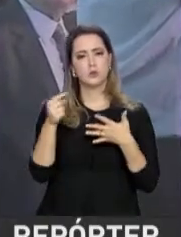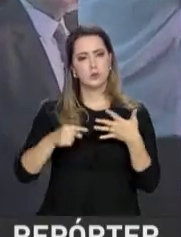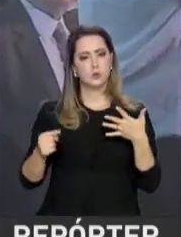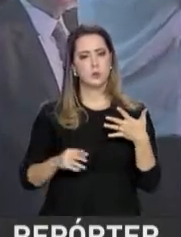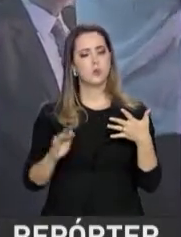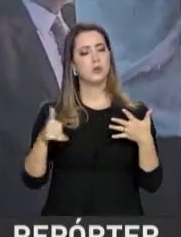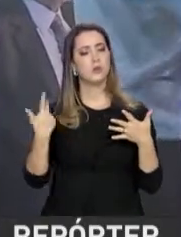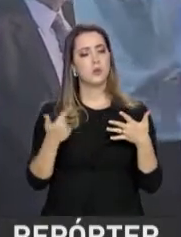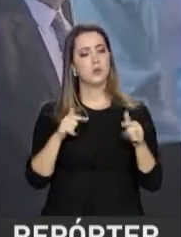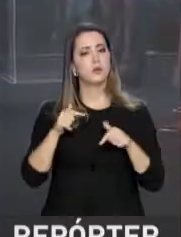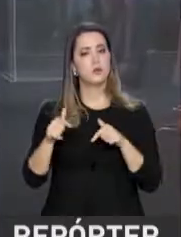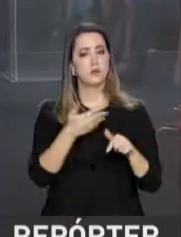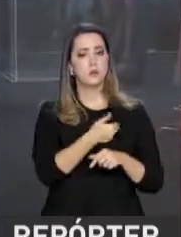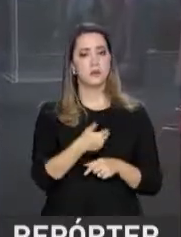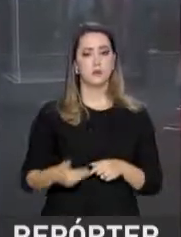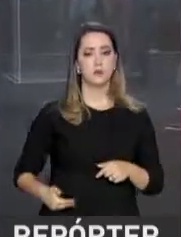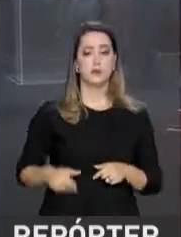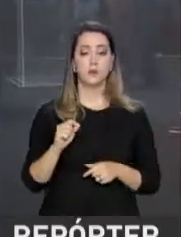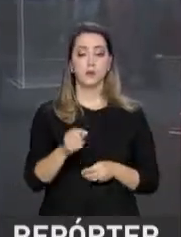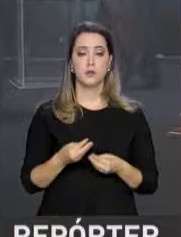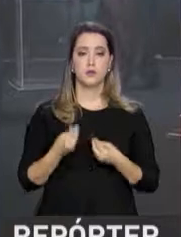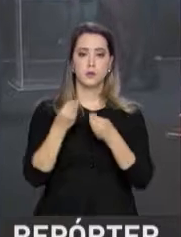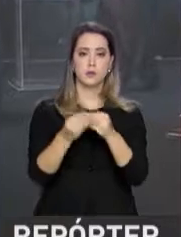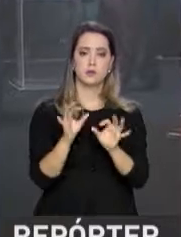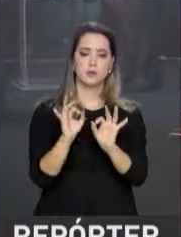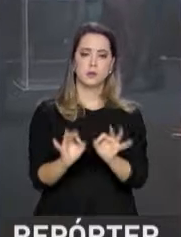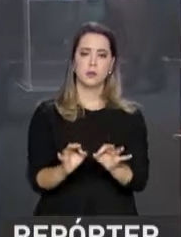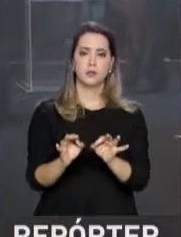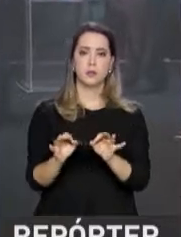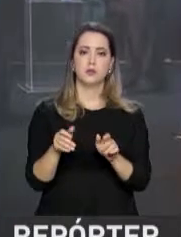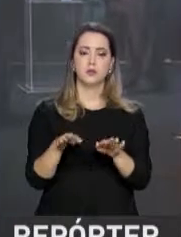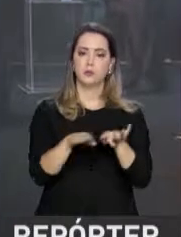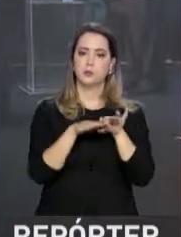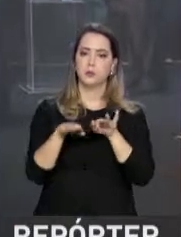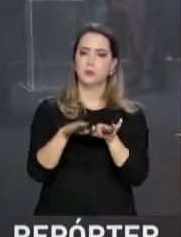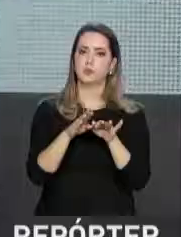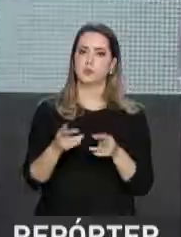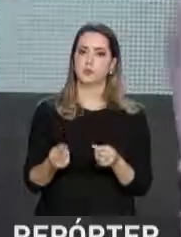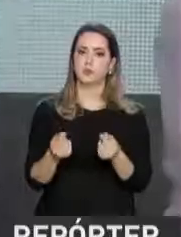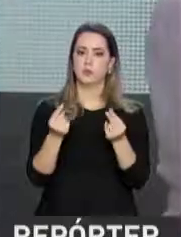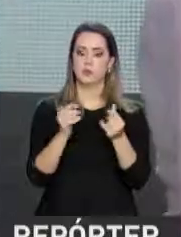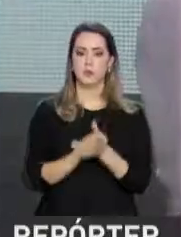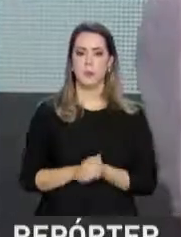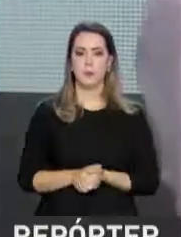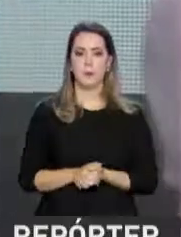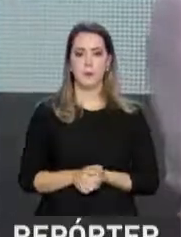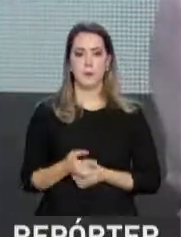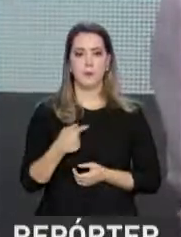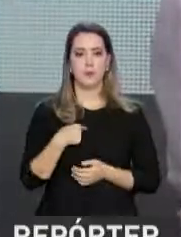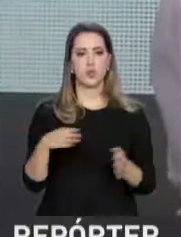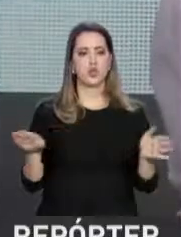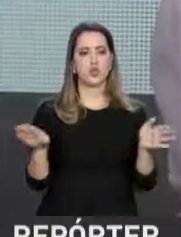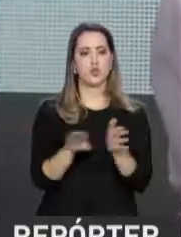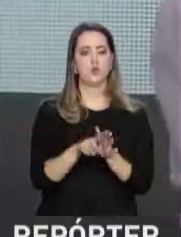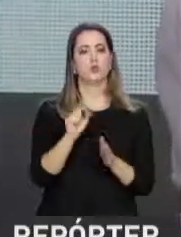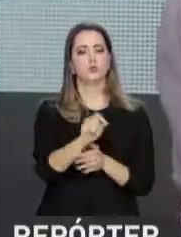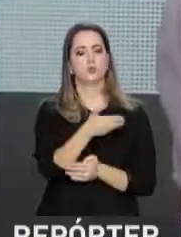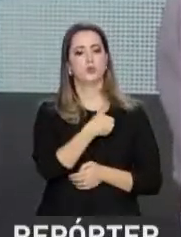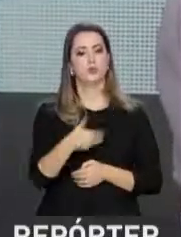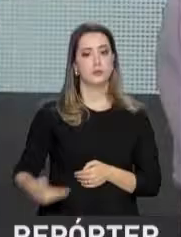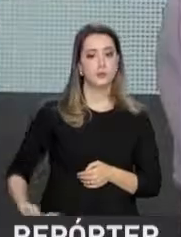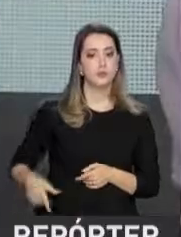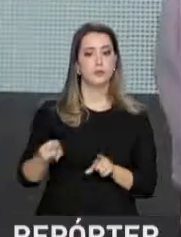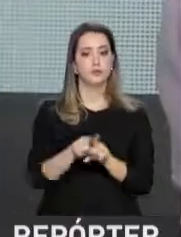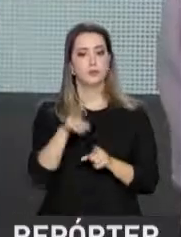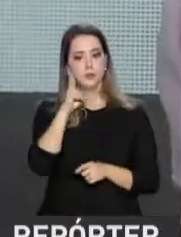das ações de seu governo para garantir o equilíbrio das contas dos municípios quando cheguei o erro eu verifiquei logo